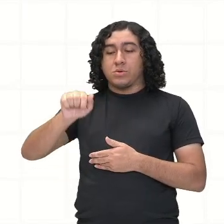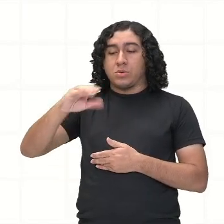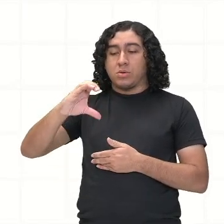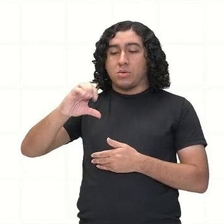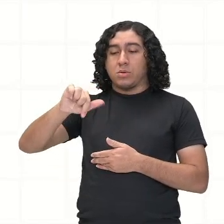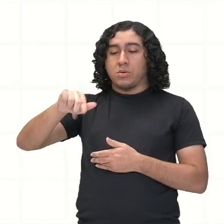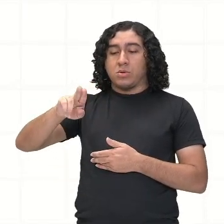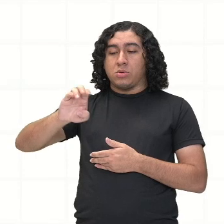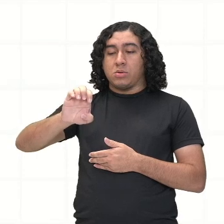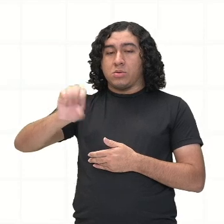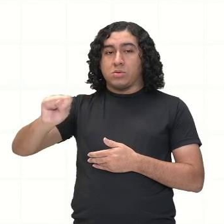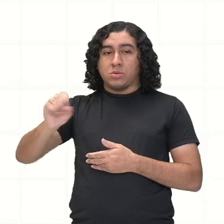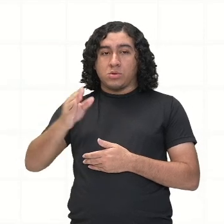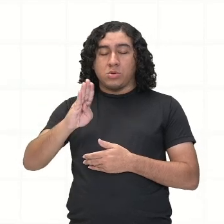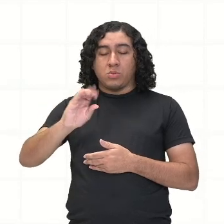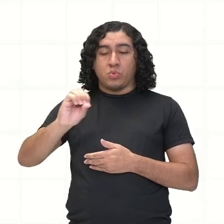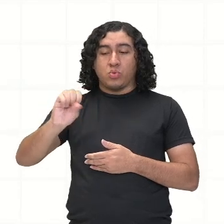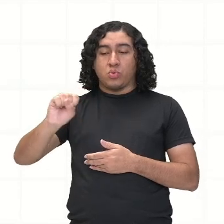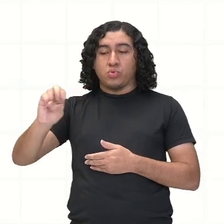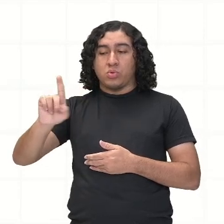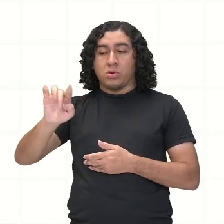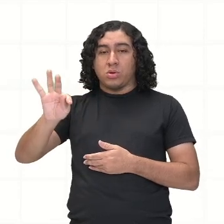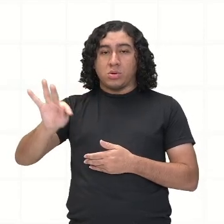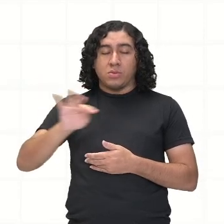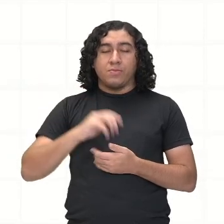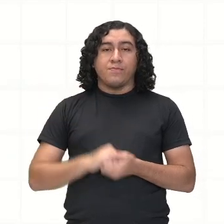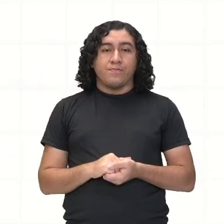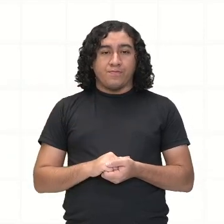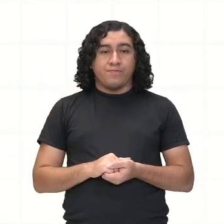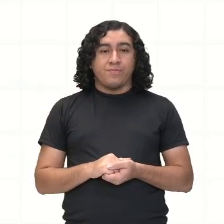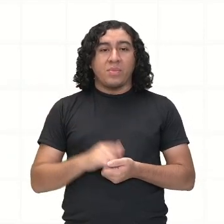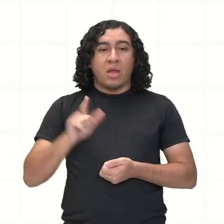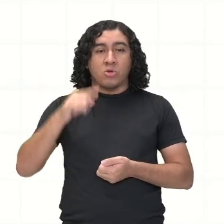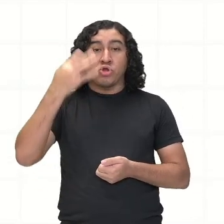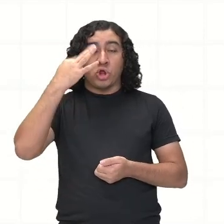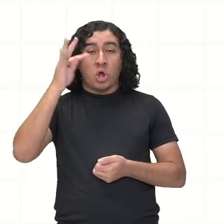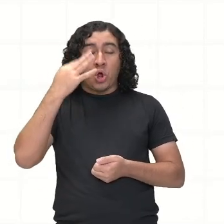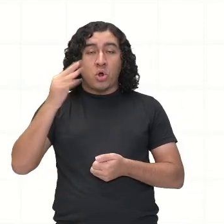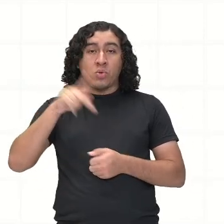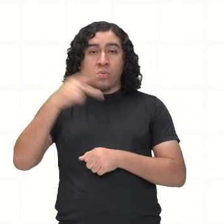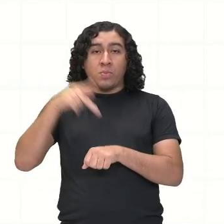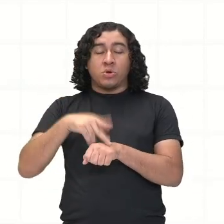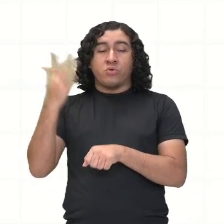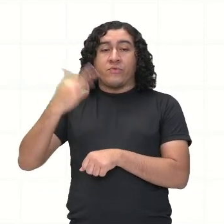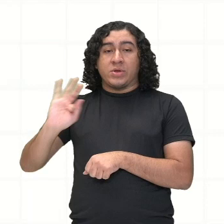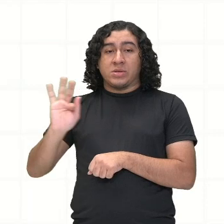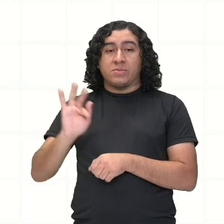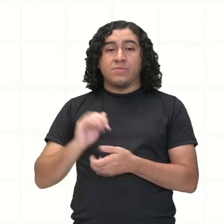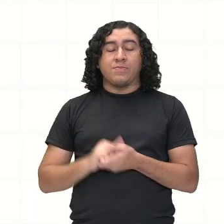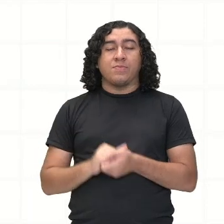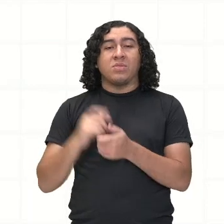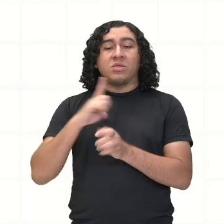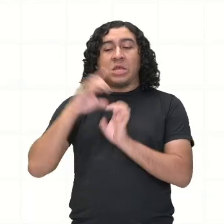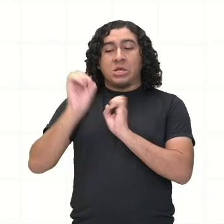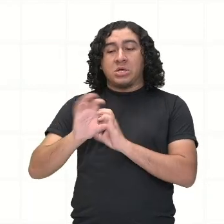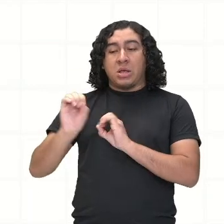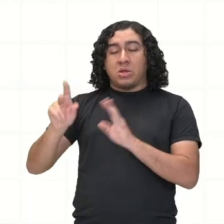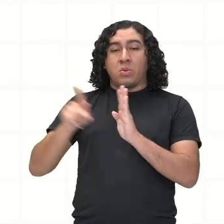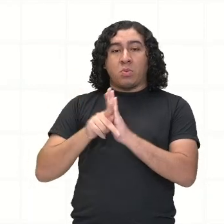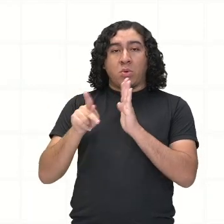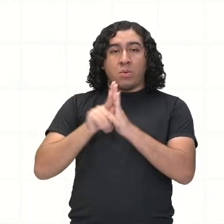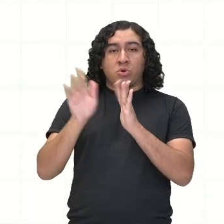teólogo francês e também ele era bispo. Recebeu educação jesuítica, influente em